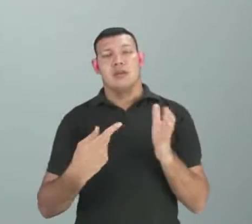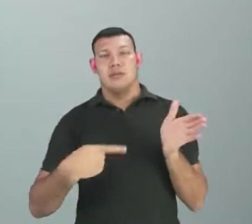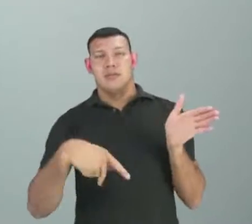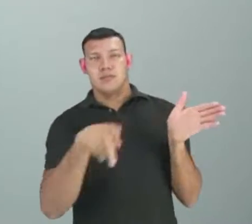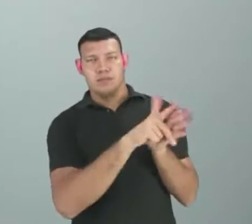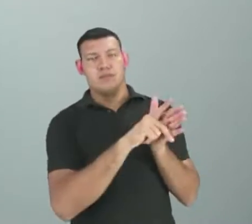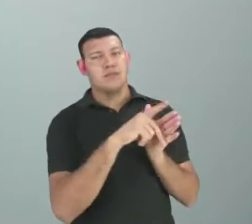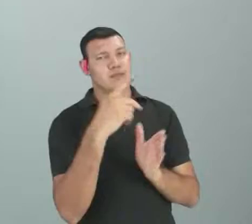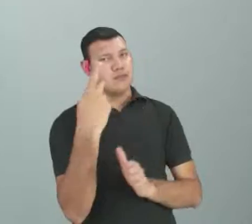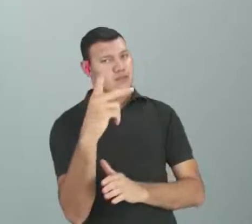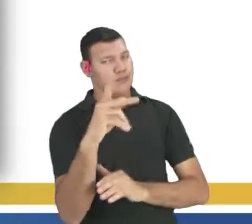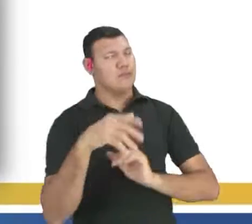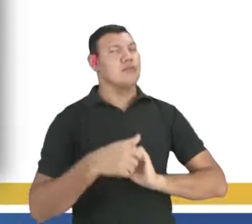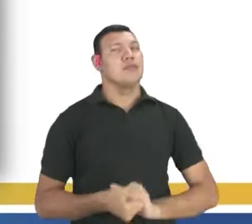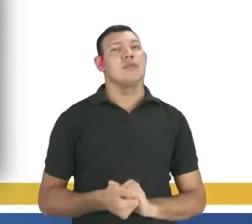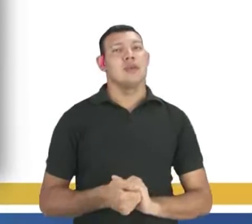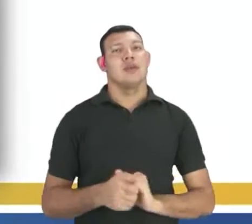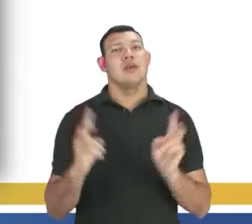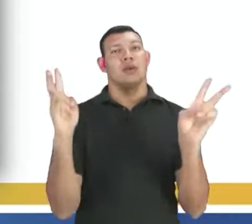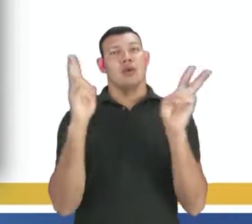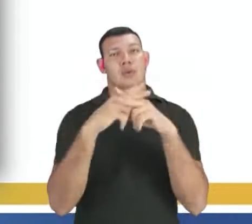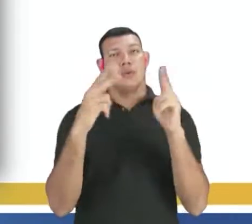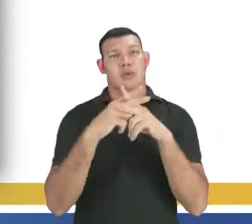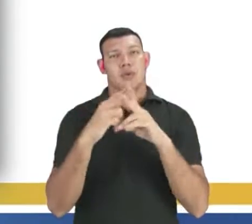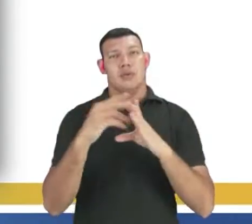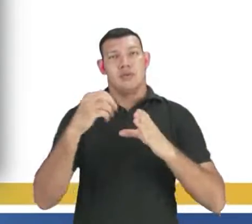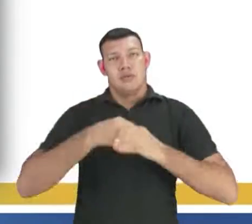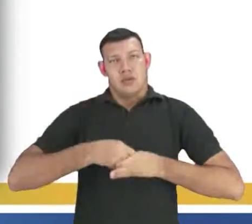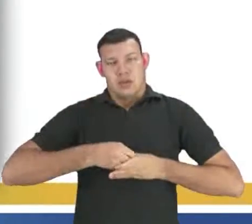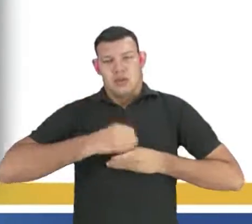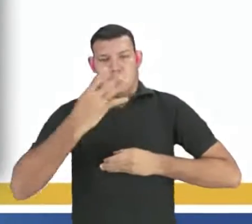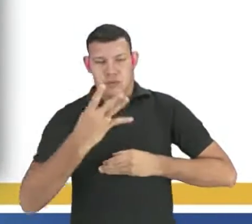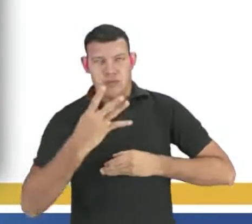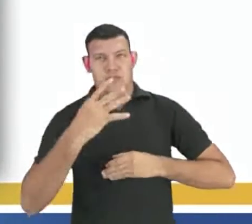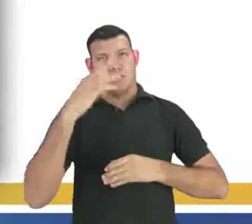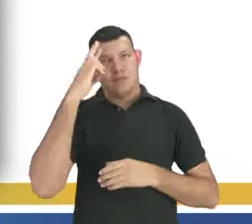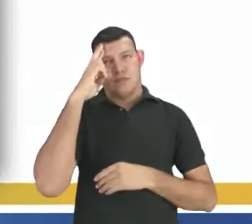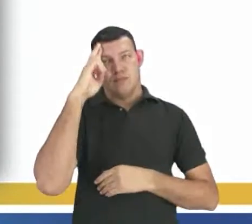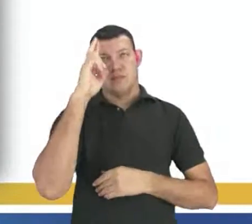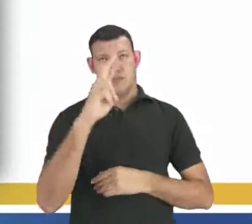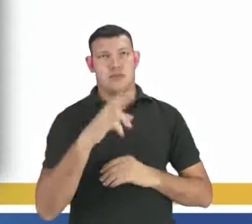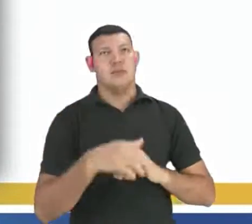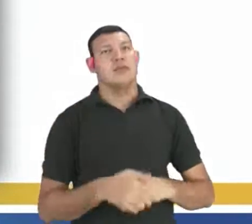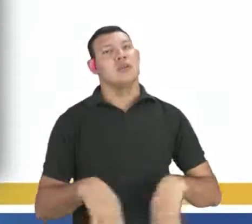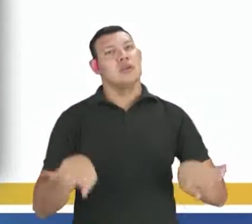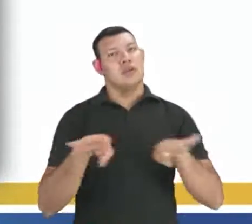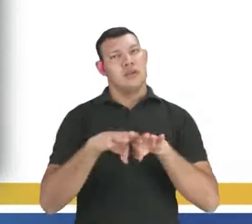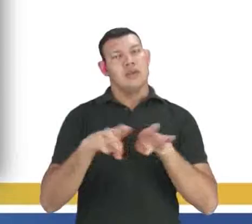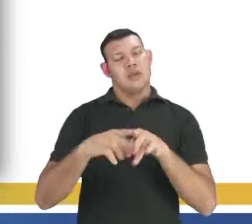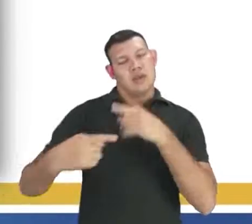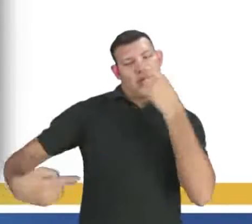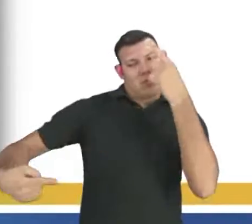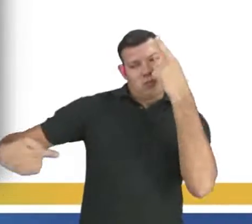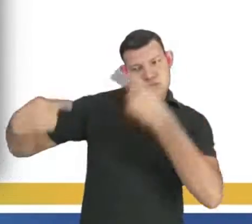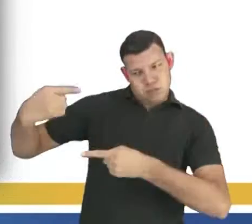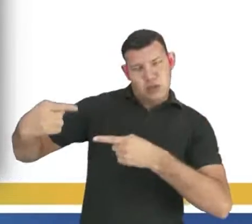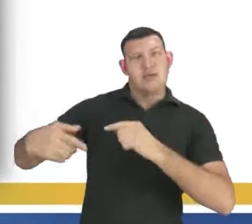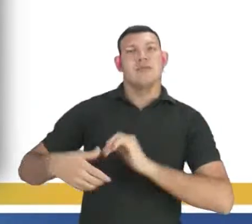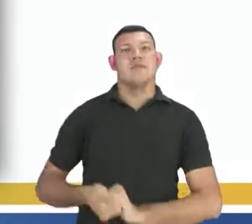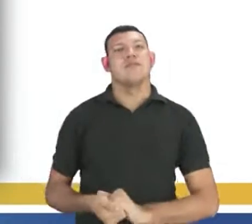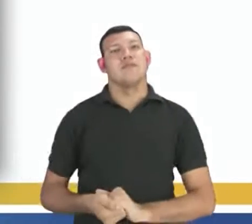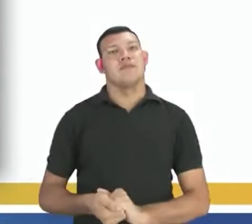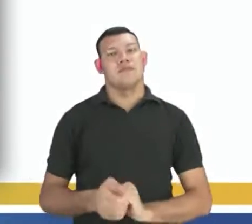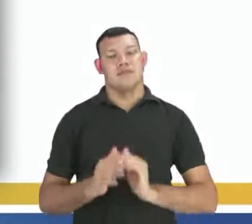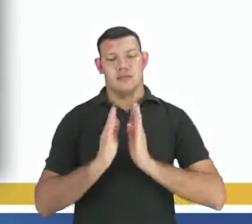né? As lutas são compostas de atitudes de respeito, até dentro de um combate onde os lutadores se cumprimentam